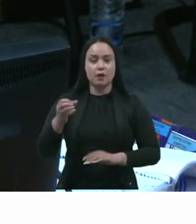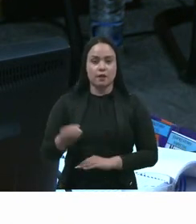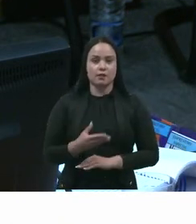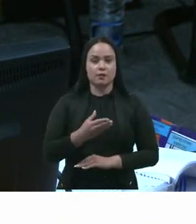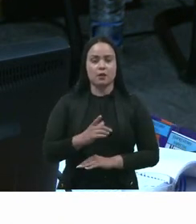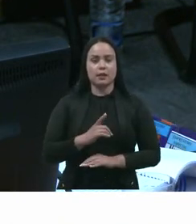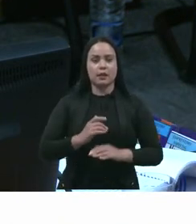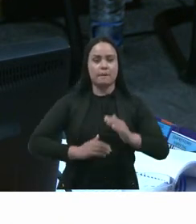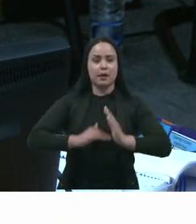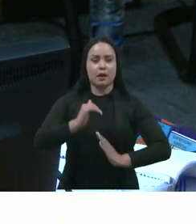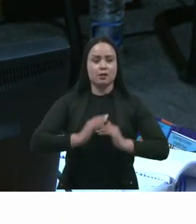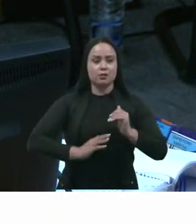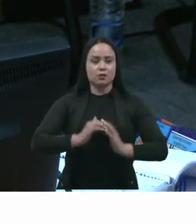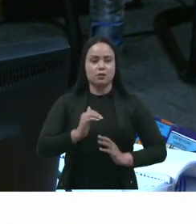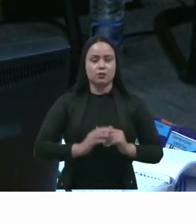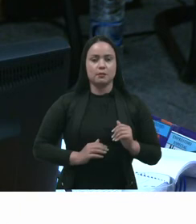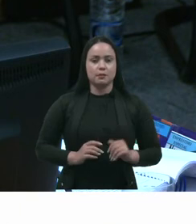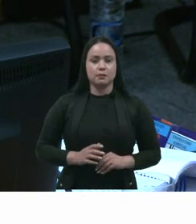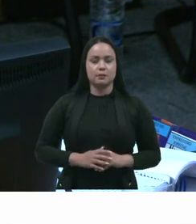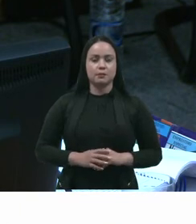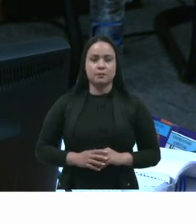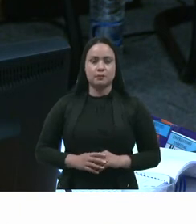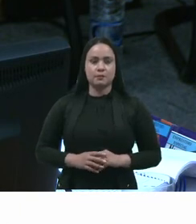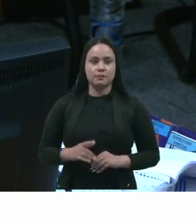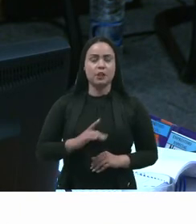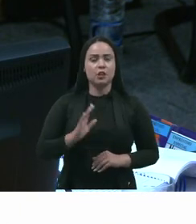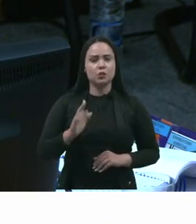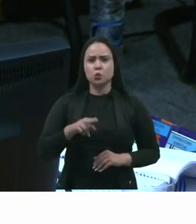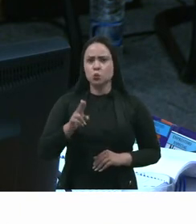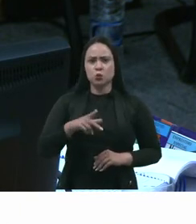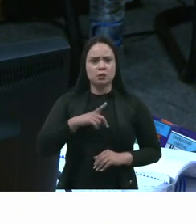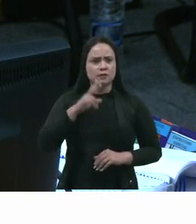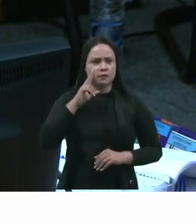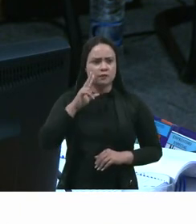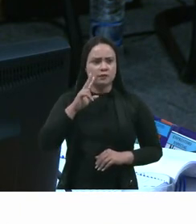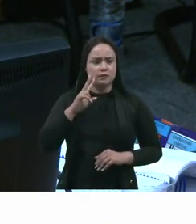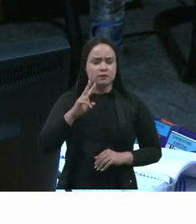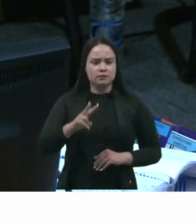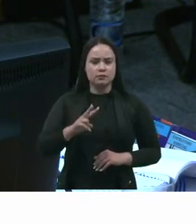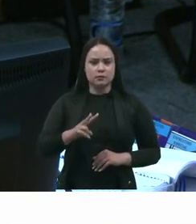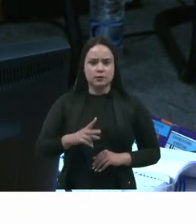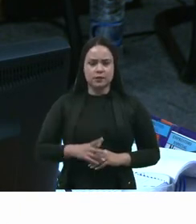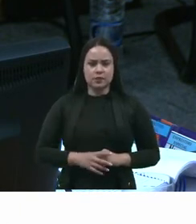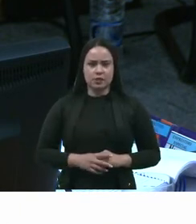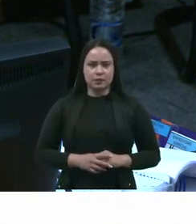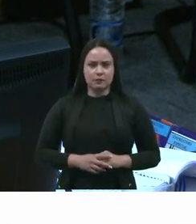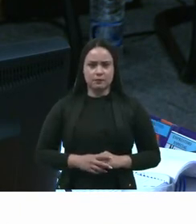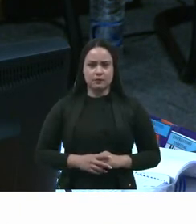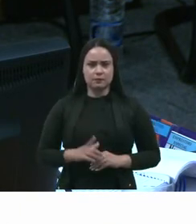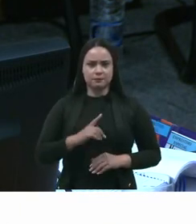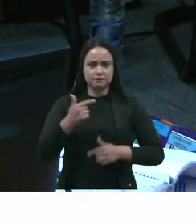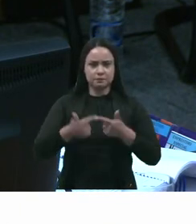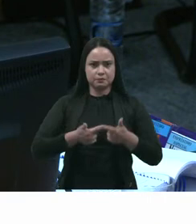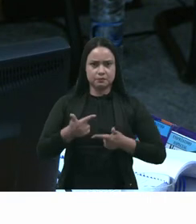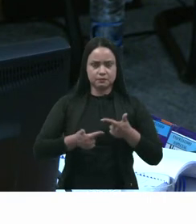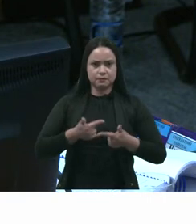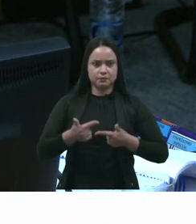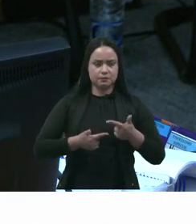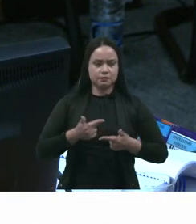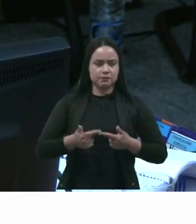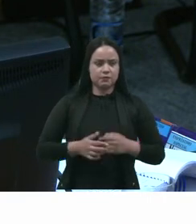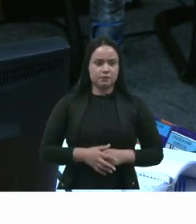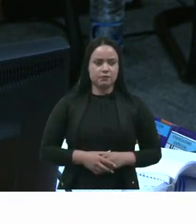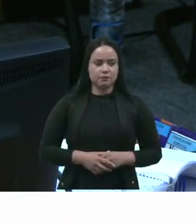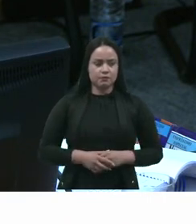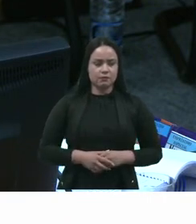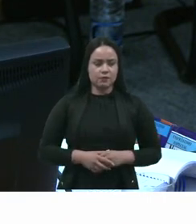na praxe da própria unidade judicial, que jamais havia solicitado certidão da Secretaria da Vara, pormenorizando o